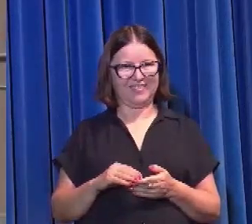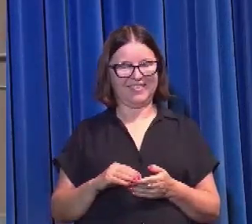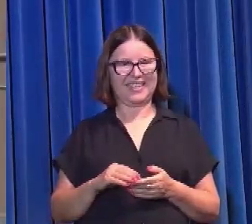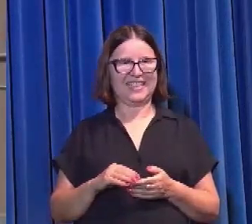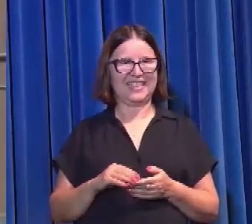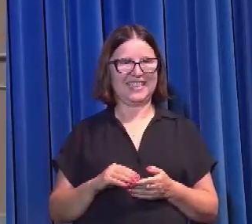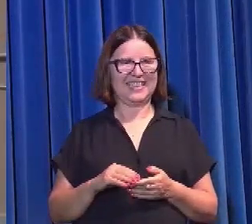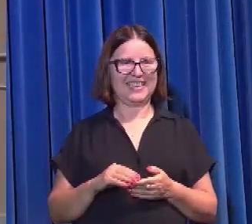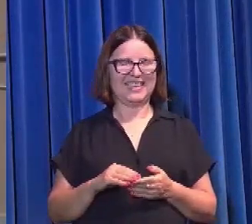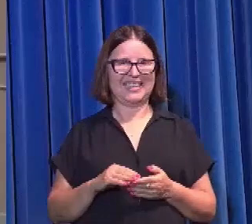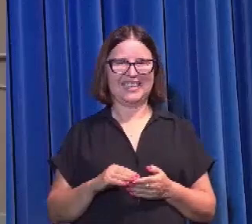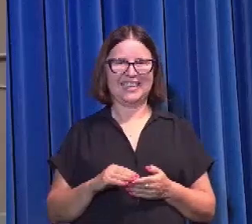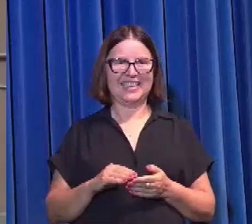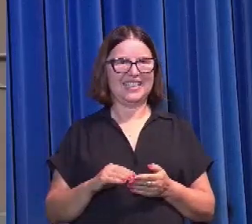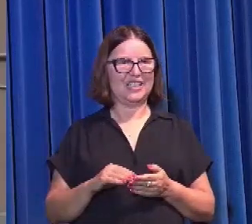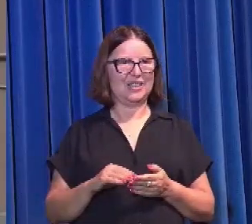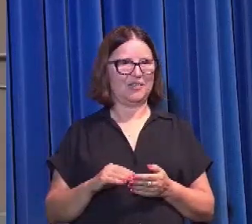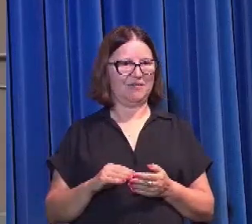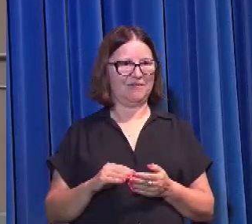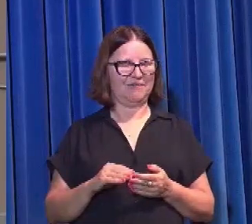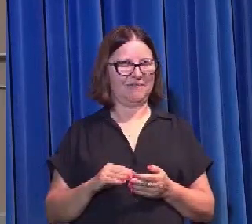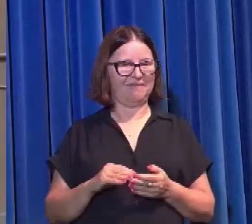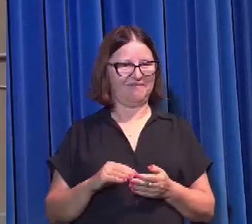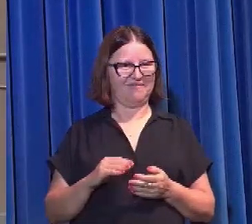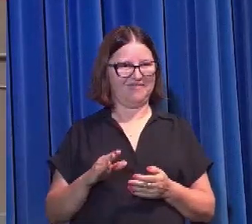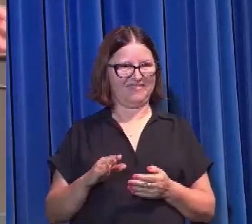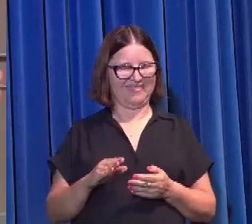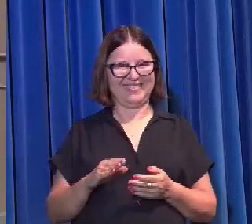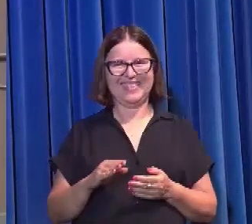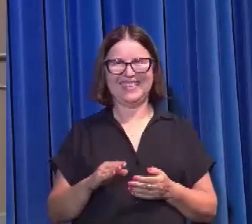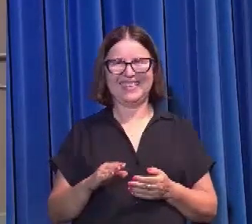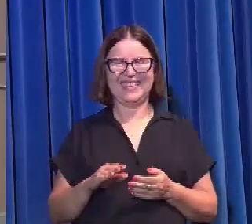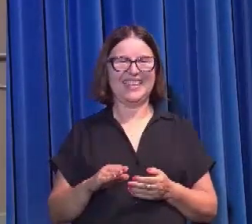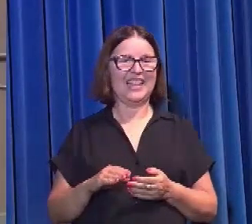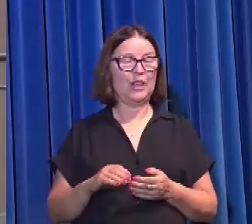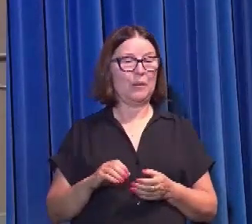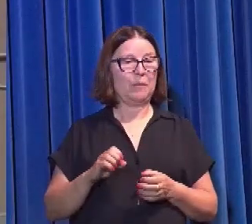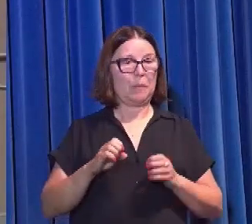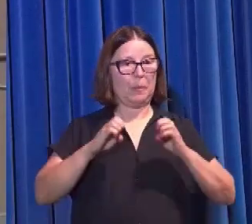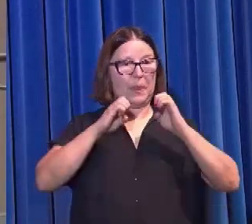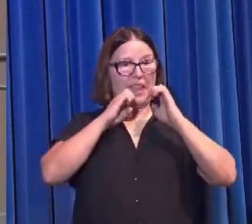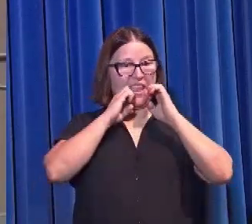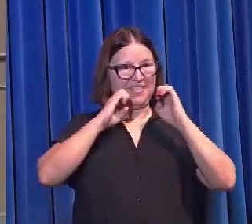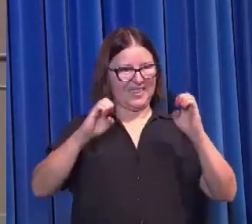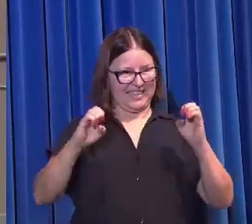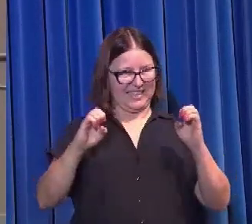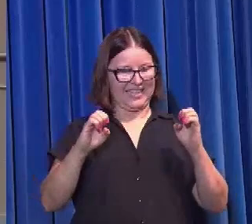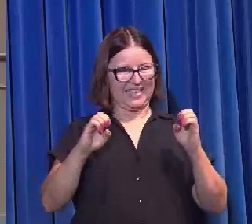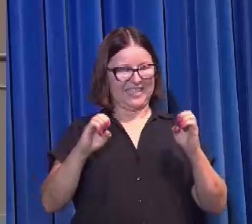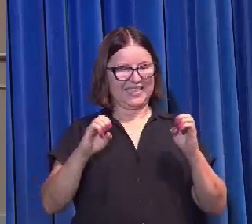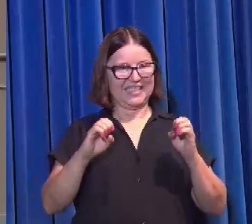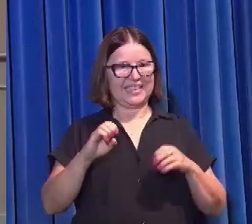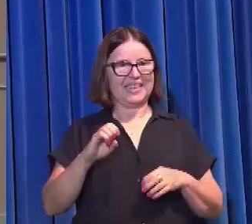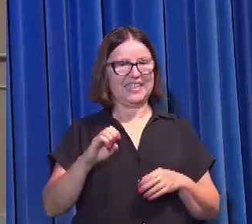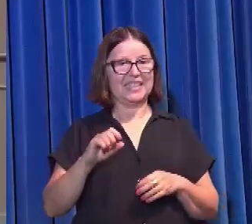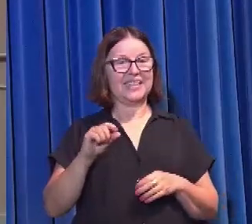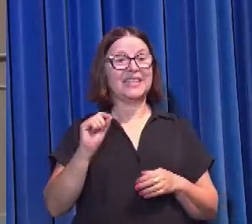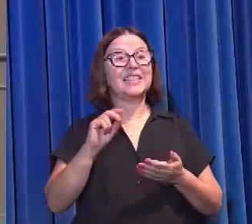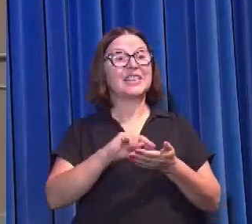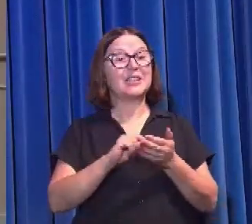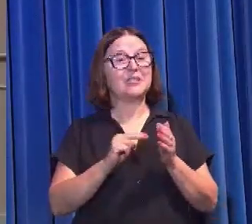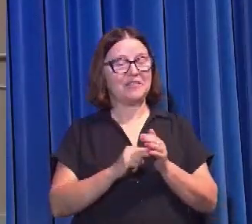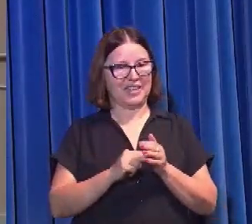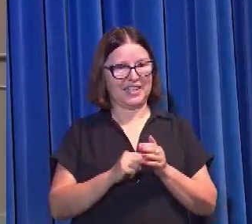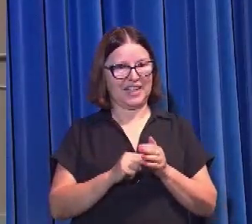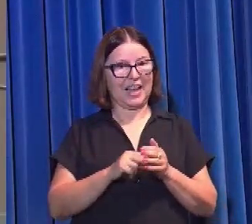evangelizado. Foi no açougue comprar carne, o cara está evangelizado. Ele tem prazer em... O que é o evangelista? É você